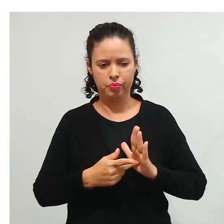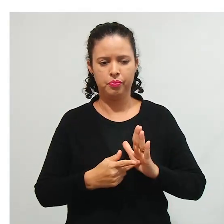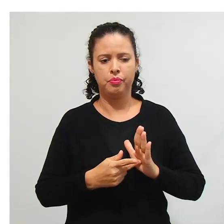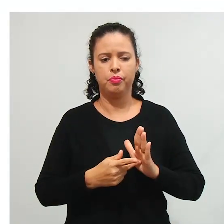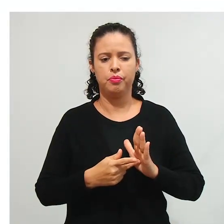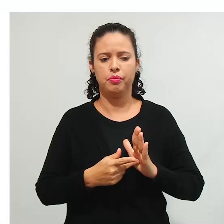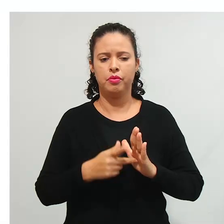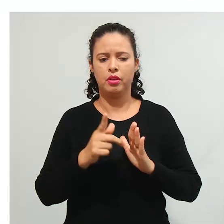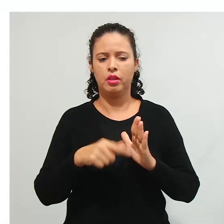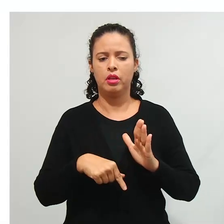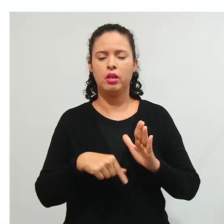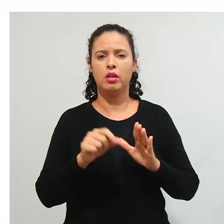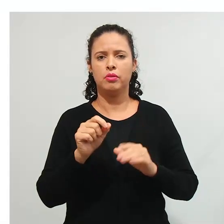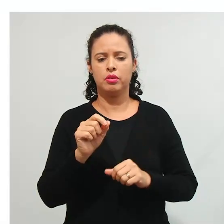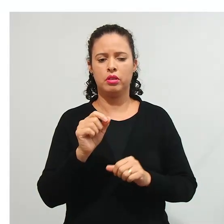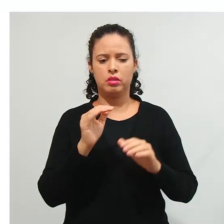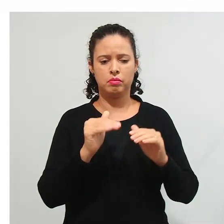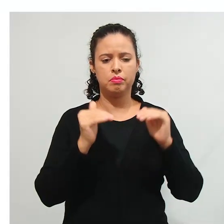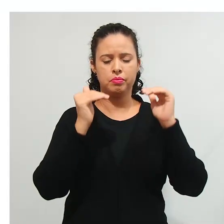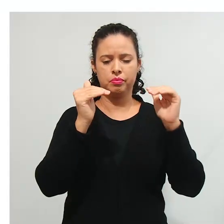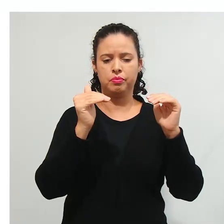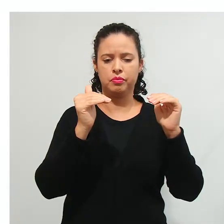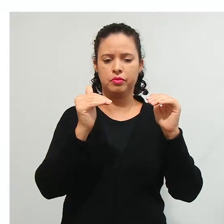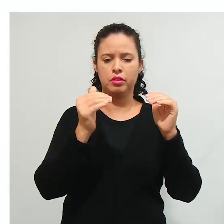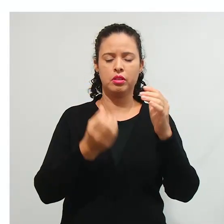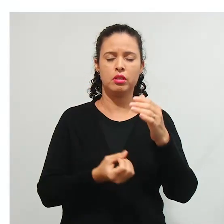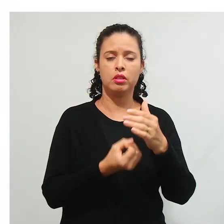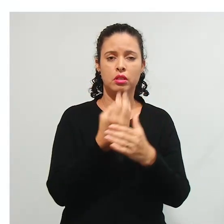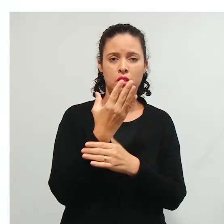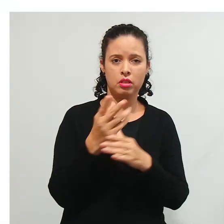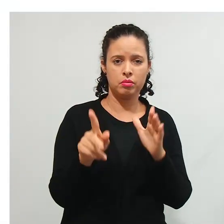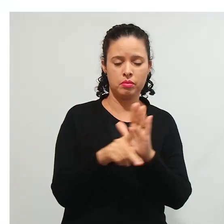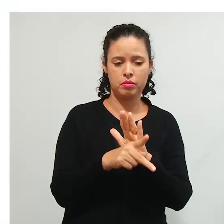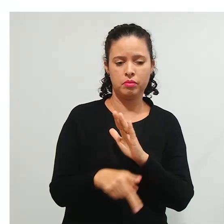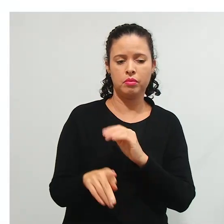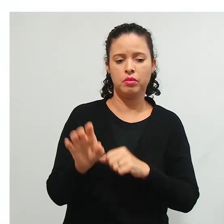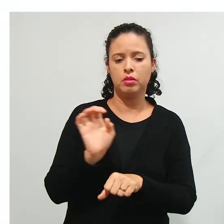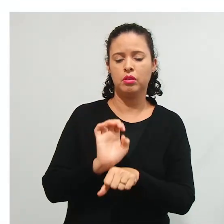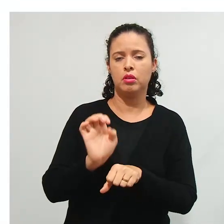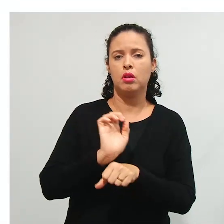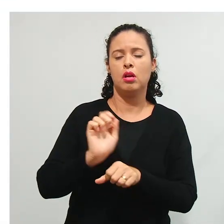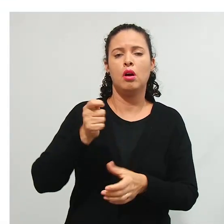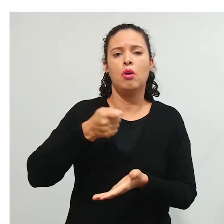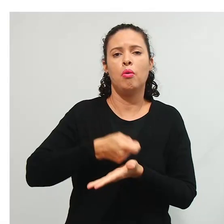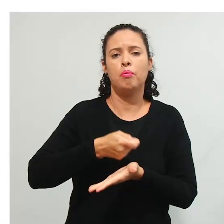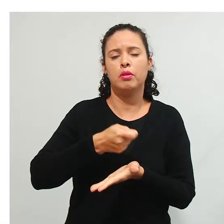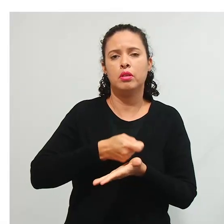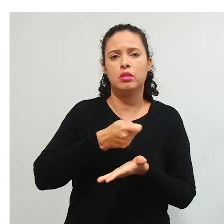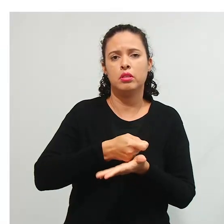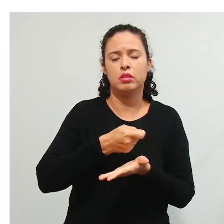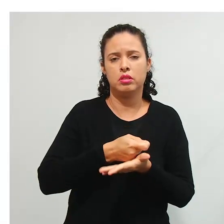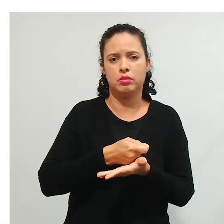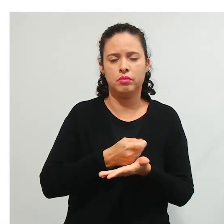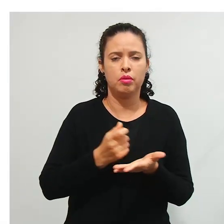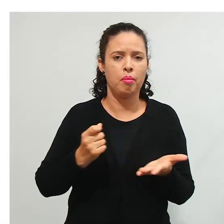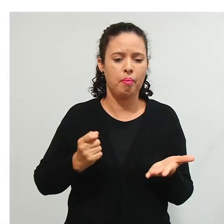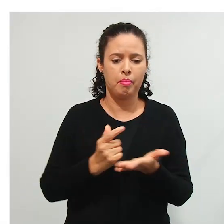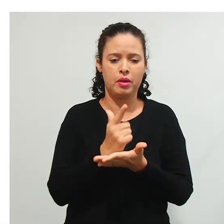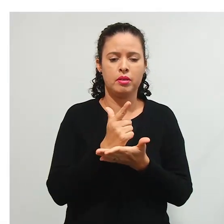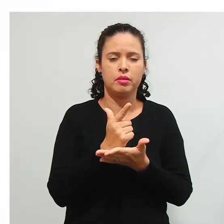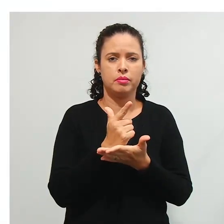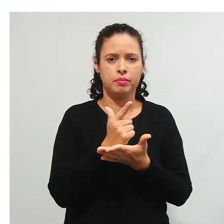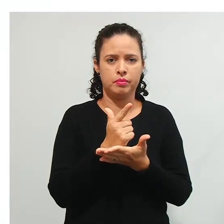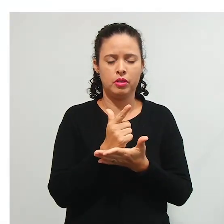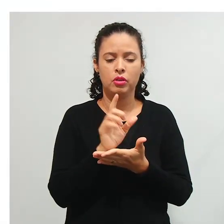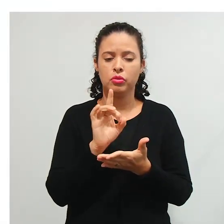de autoridade competente que cria para o Estado uma obrigação de pagamento. Gente,